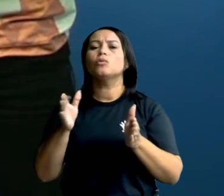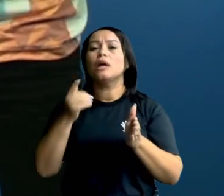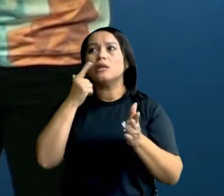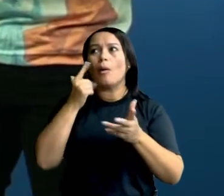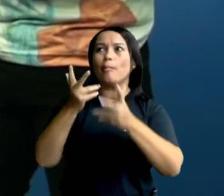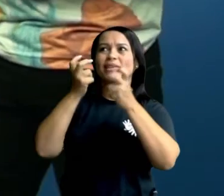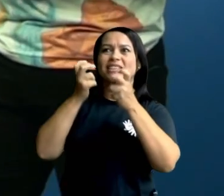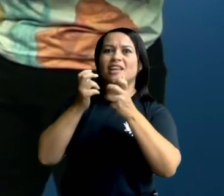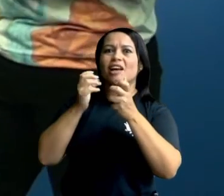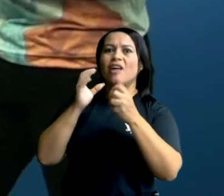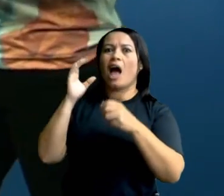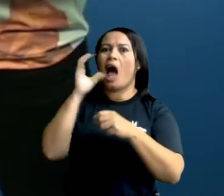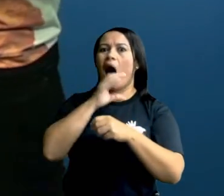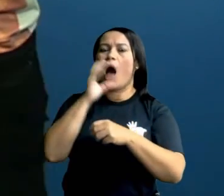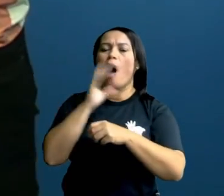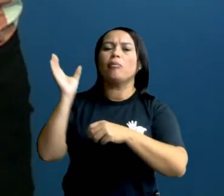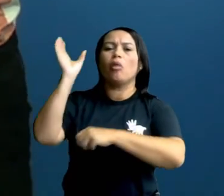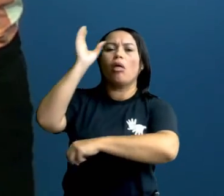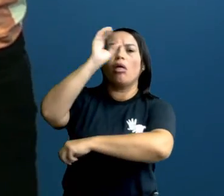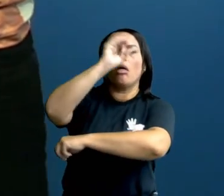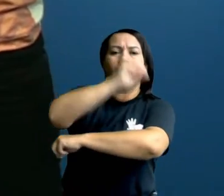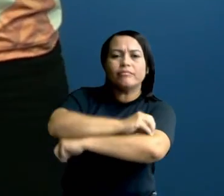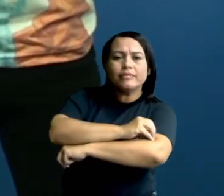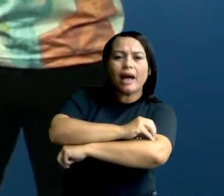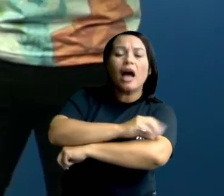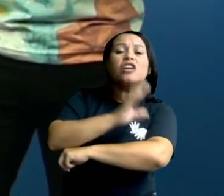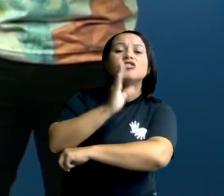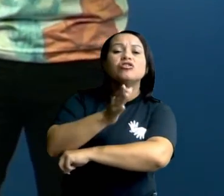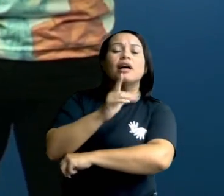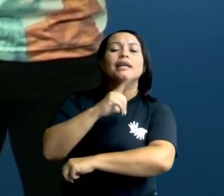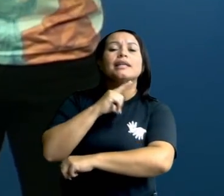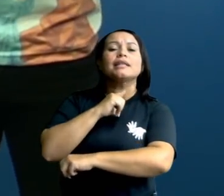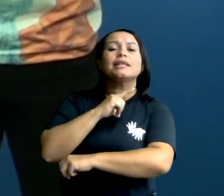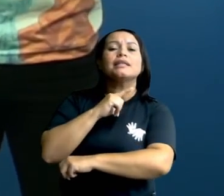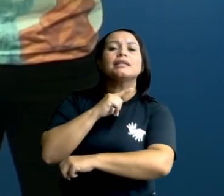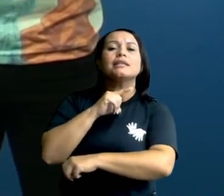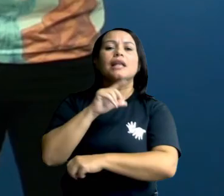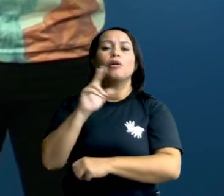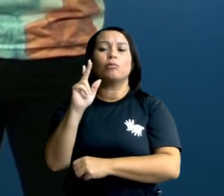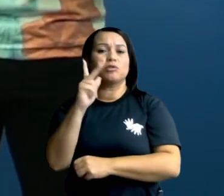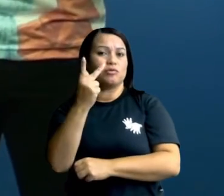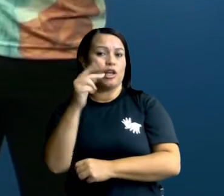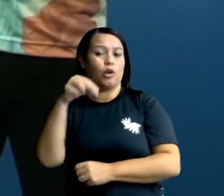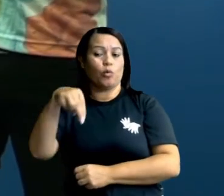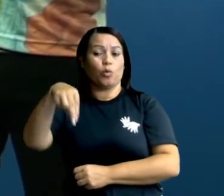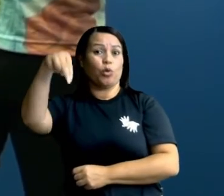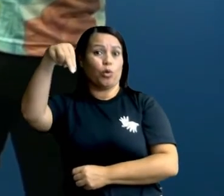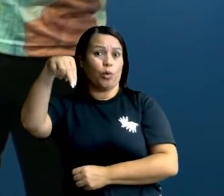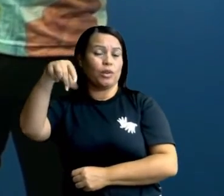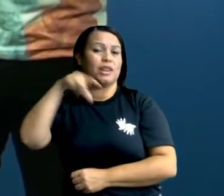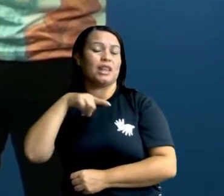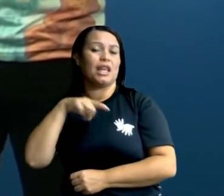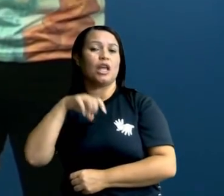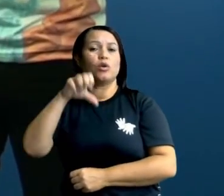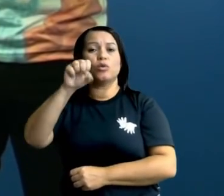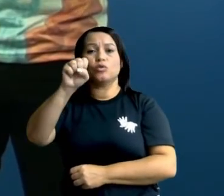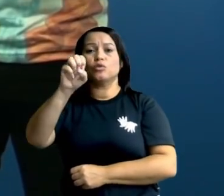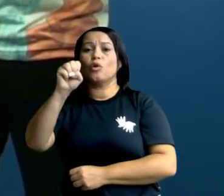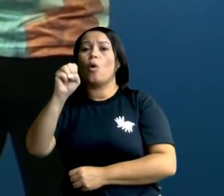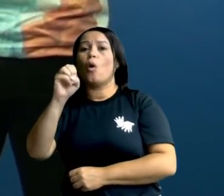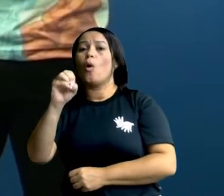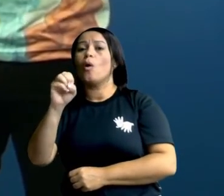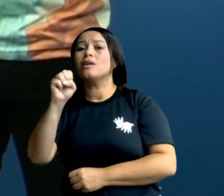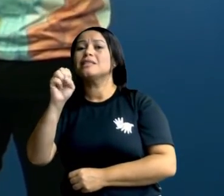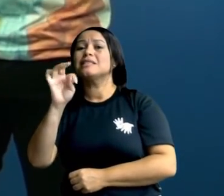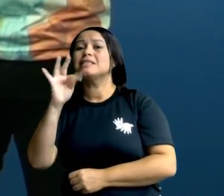mais cedo do que você espera, né? Já quem está no hemisfério norte, gozando do período de verão agora, a gente tem um solstício de verão, implica